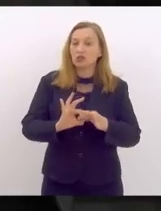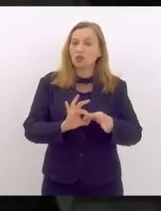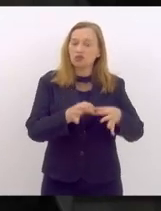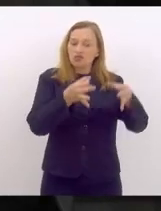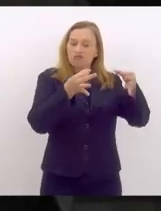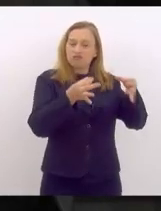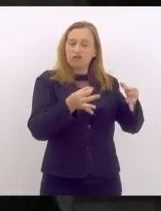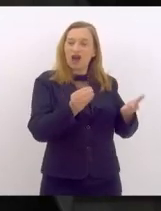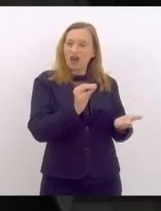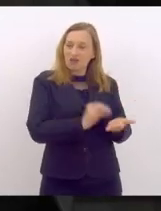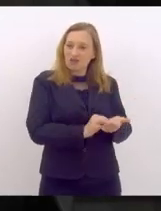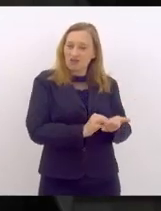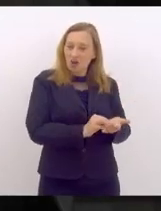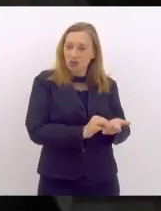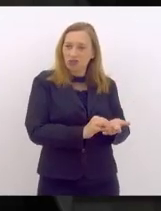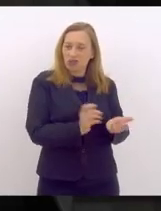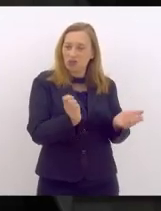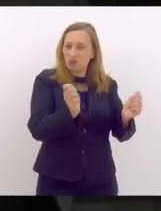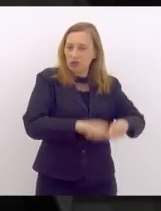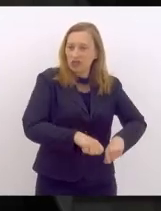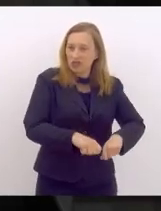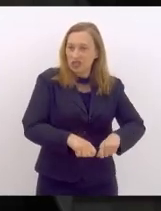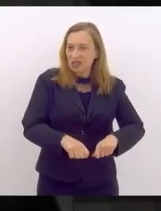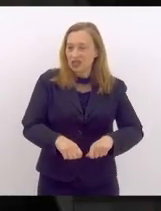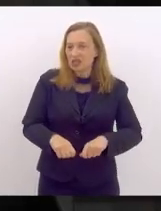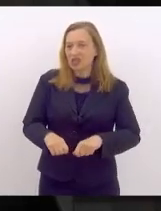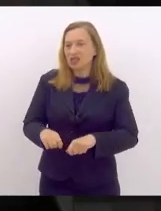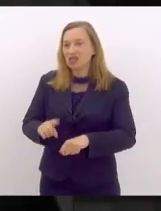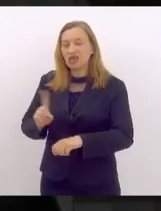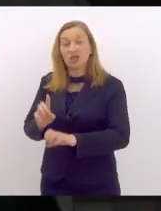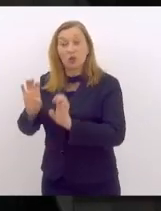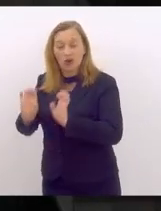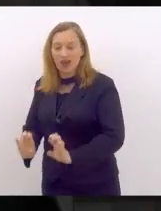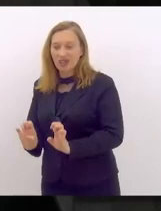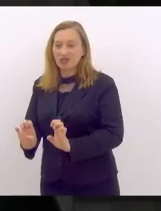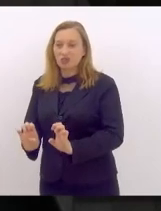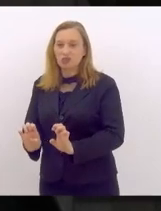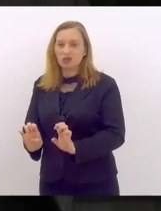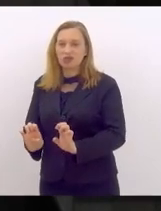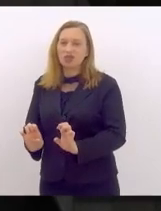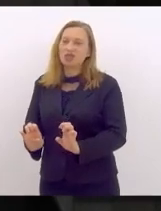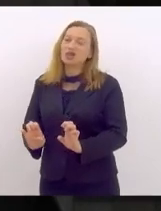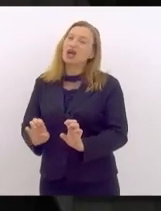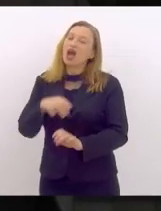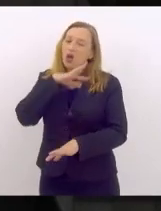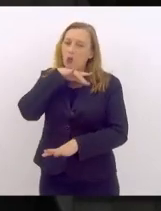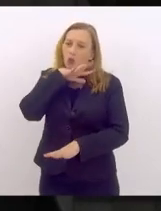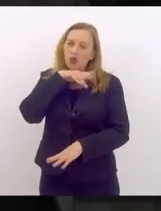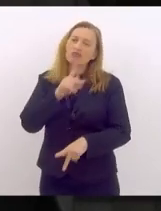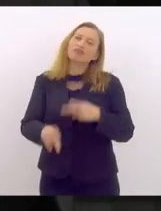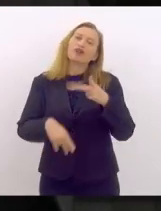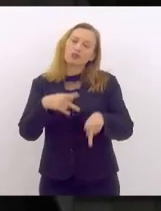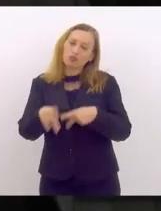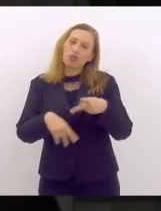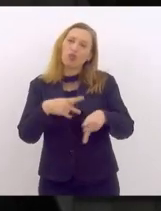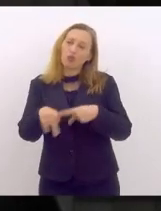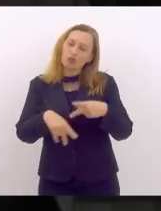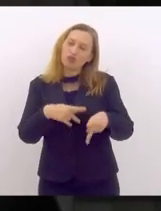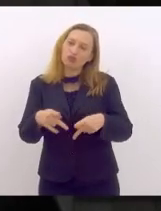a incompetência é catastrófico para a população